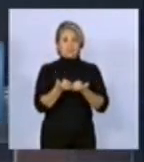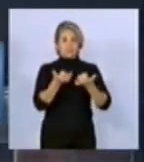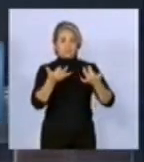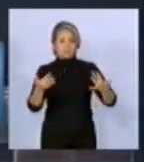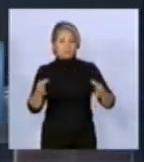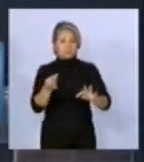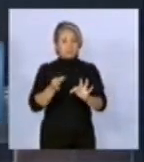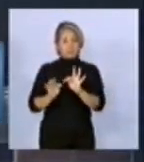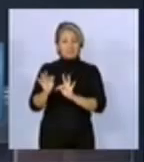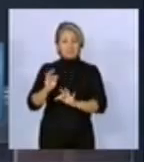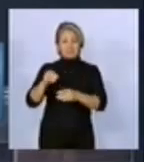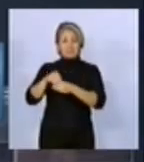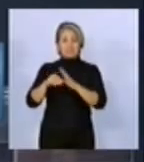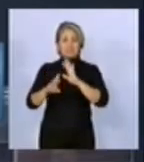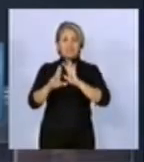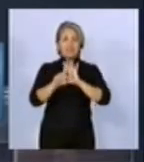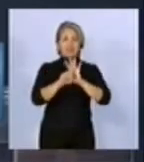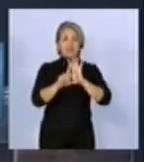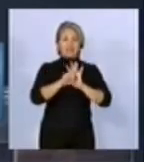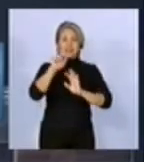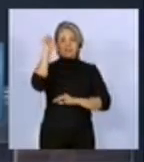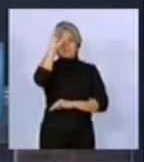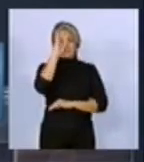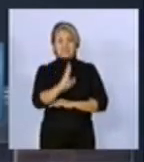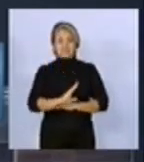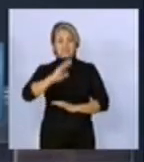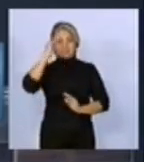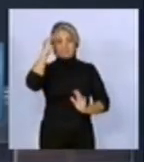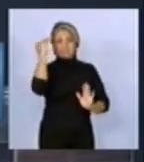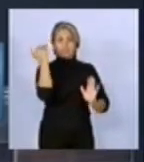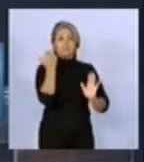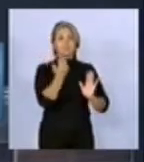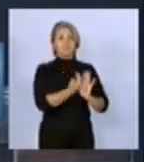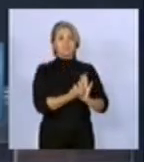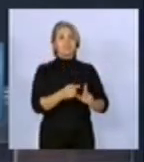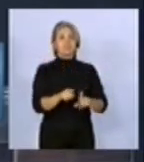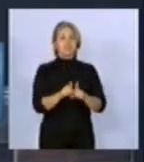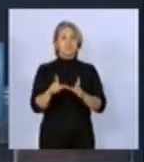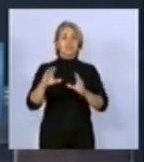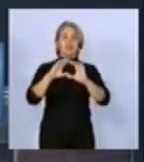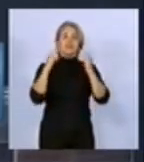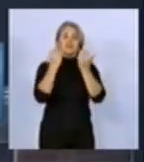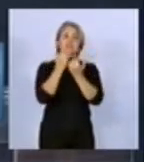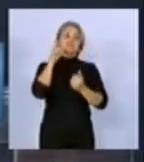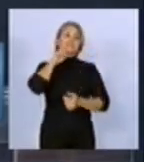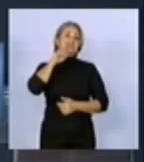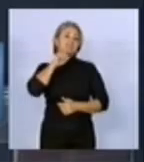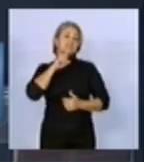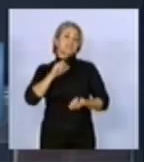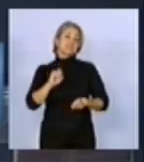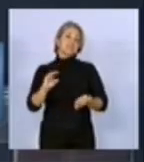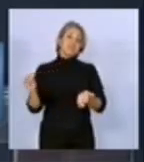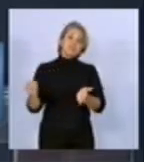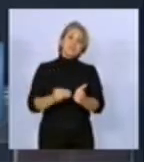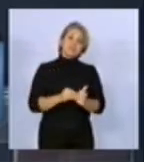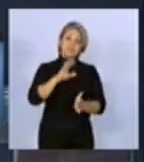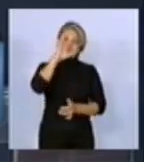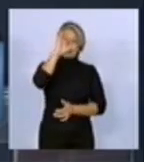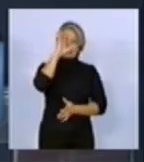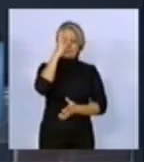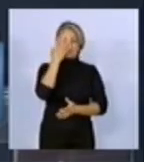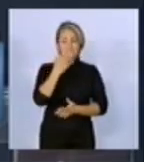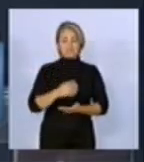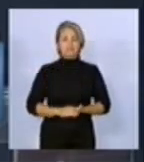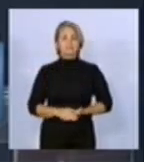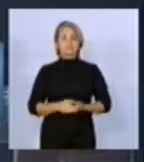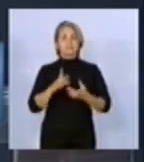nossa legislação brasileira nos recomenda e a conferência americana na ausência de seu resultado tá então eu concluo dizendo que